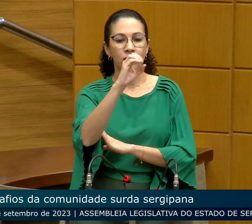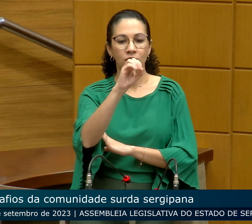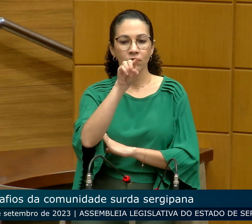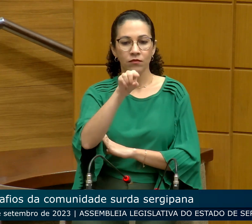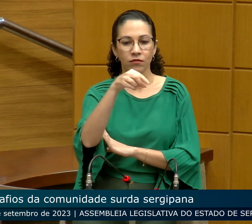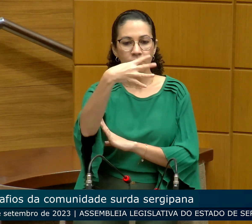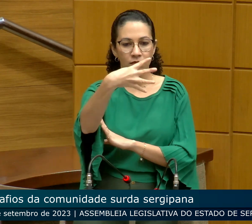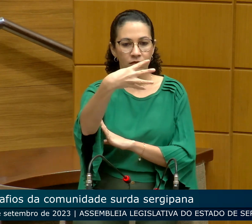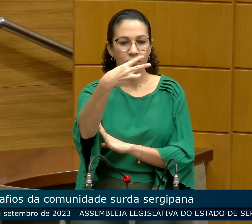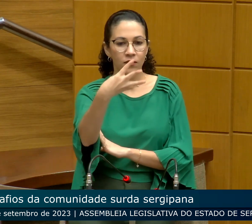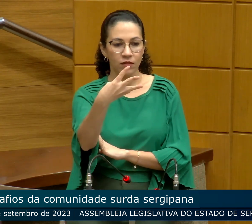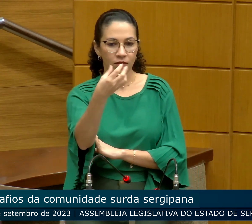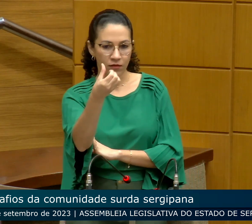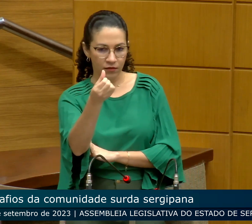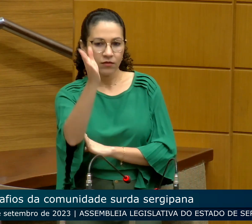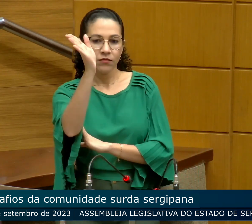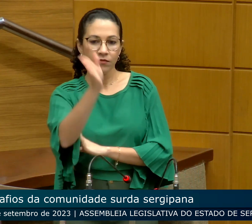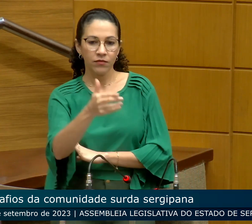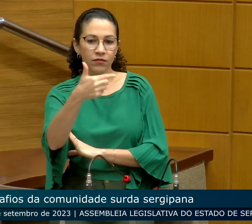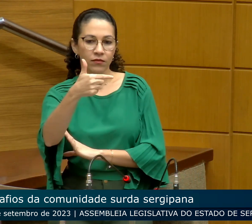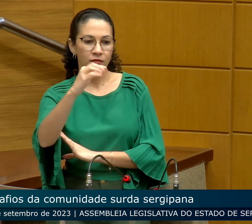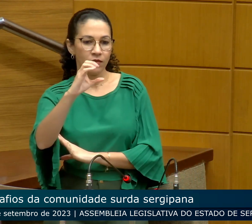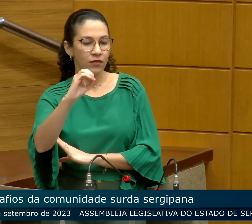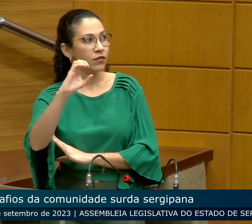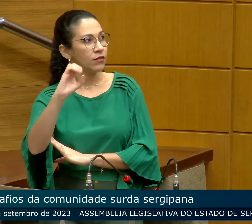É a lei número